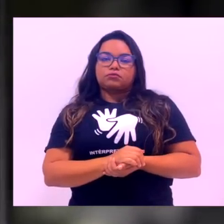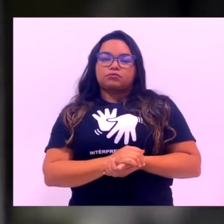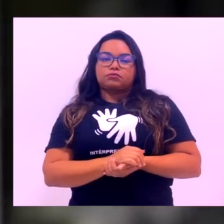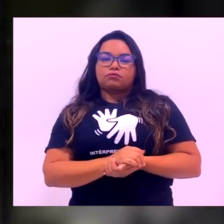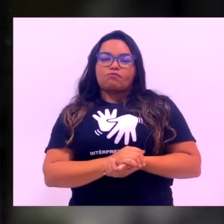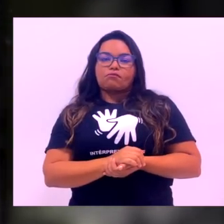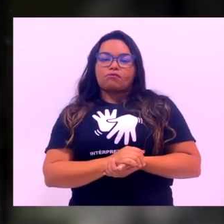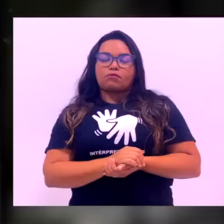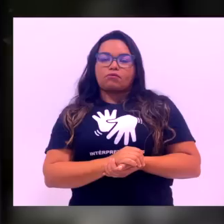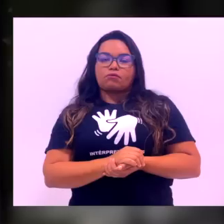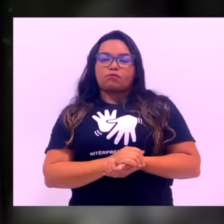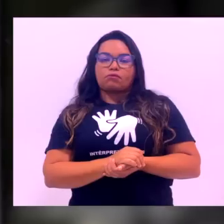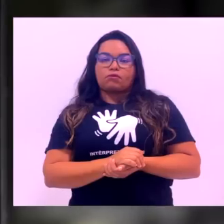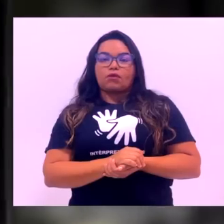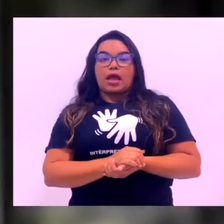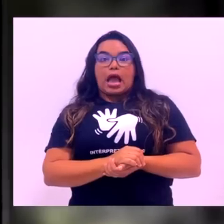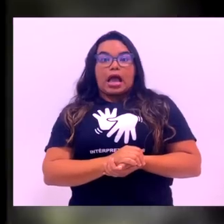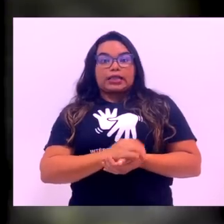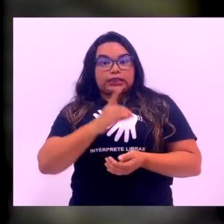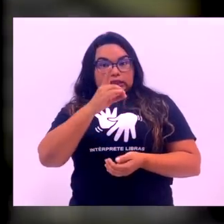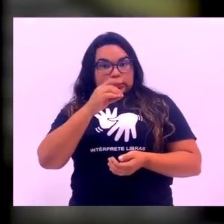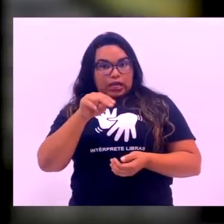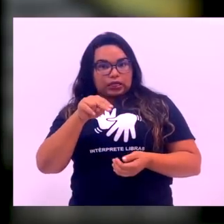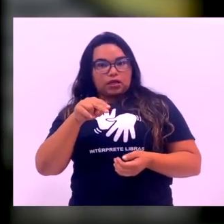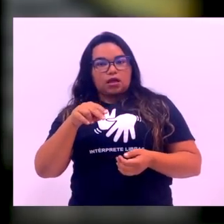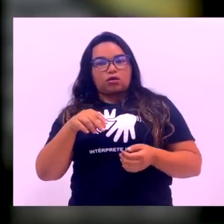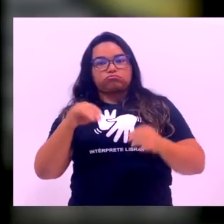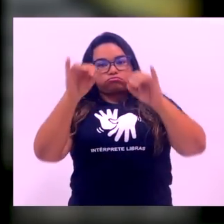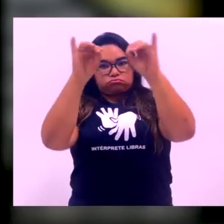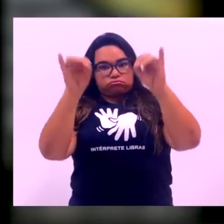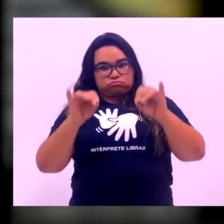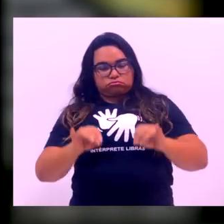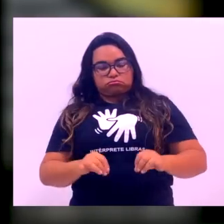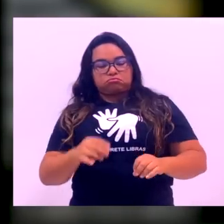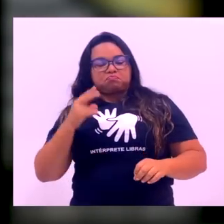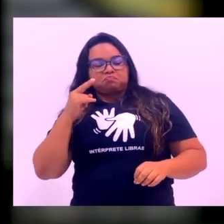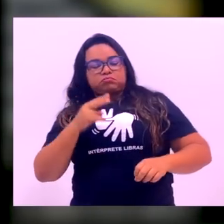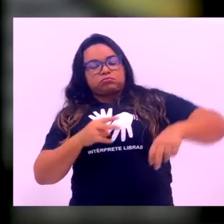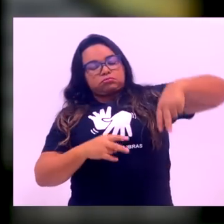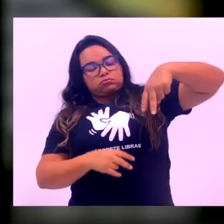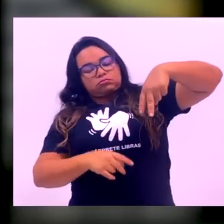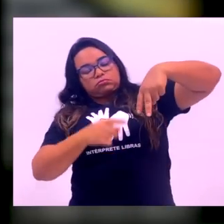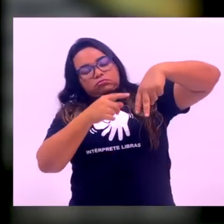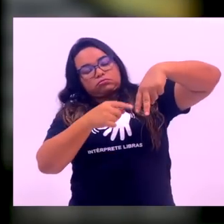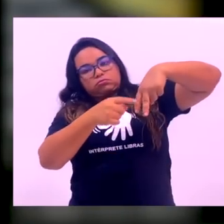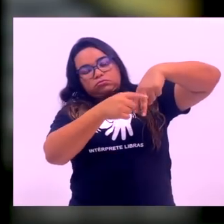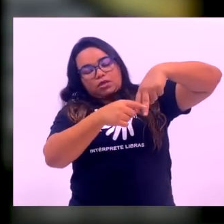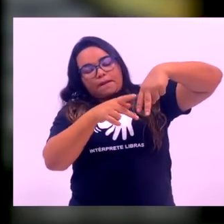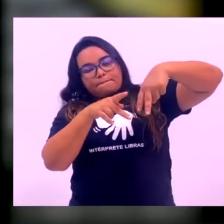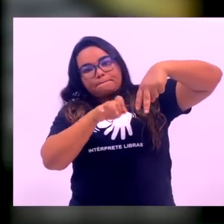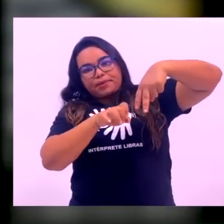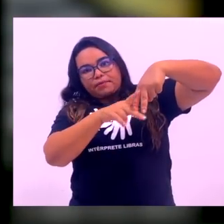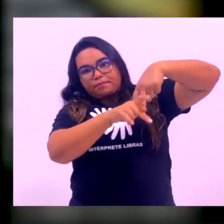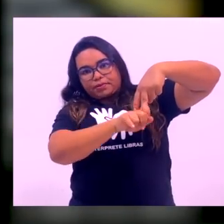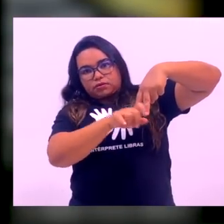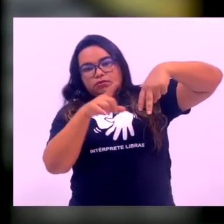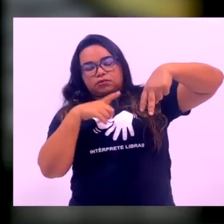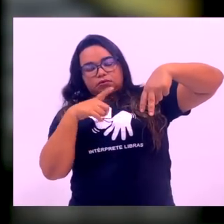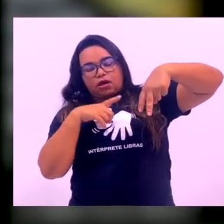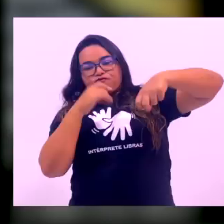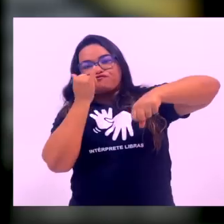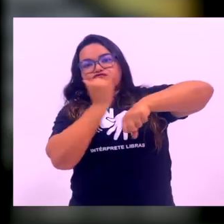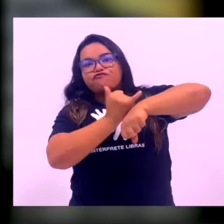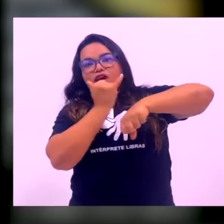E onde tu viste ferro misturado com barro, eles se misturarão entre si com a semente dos